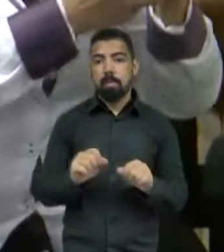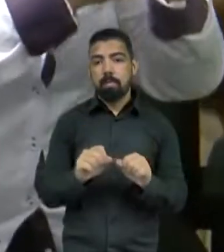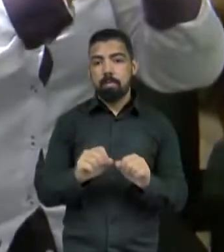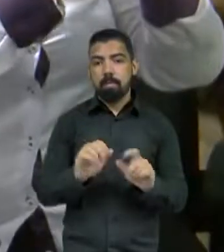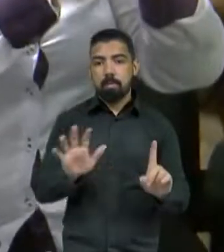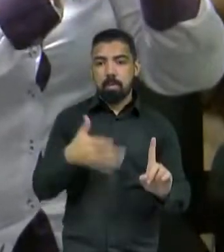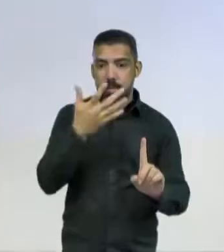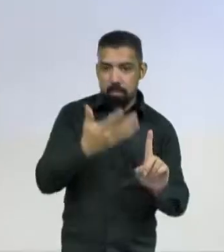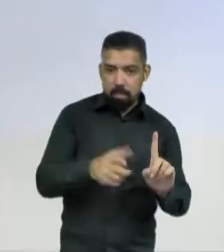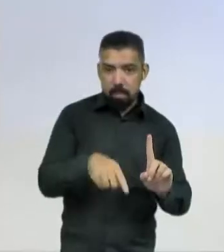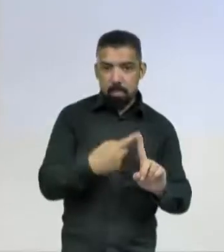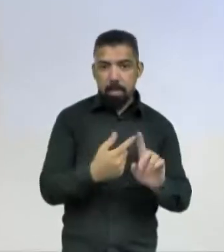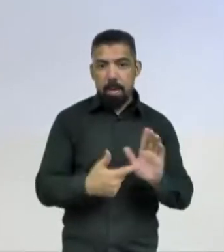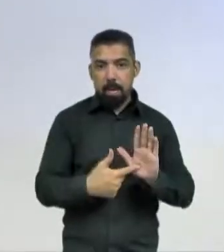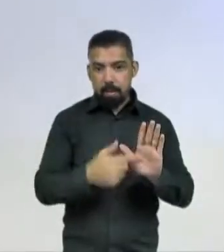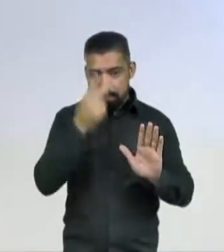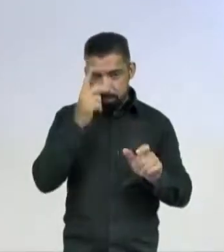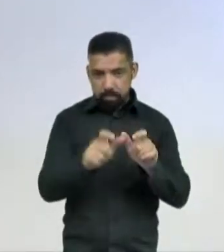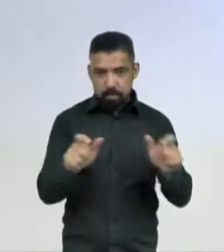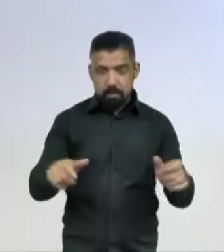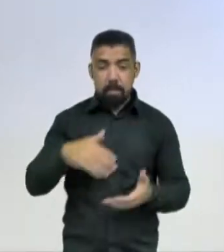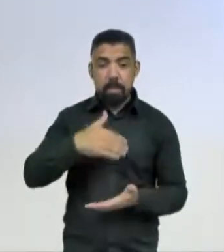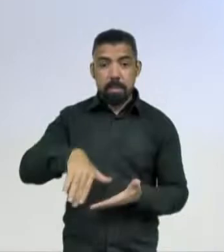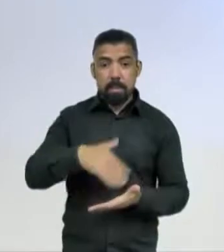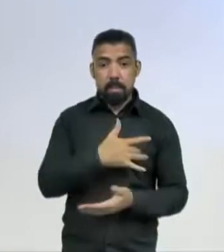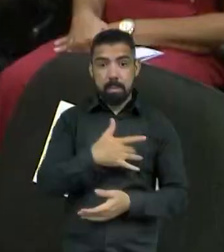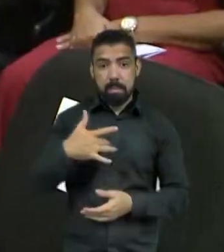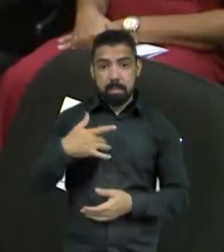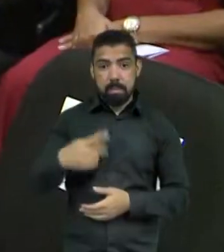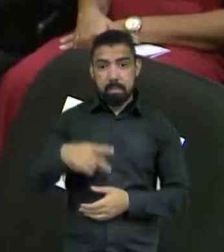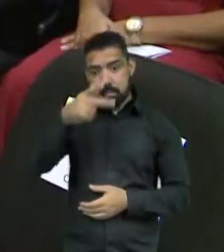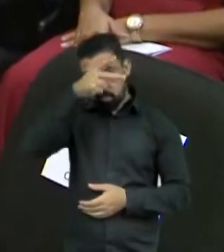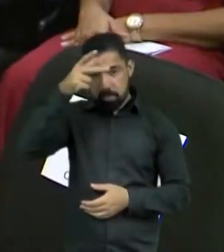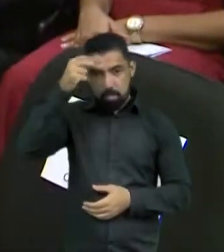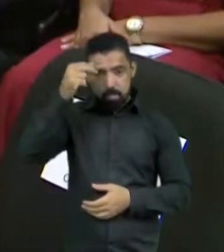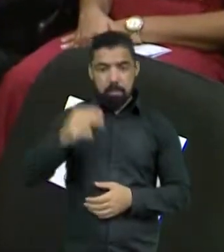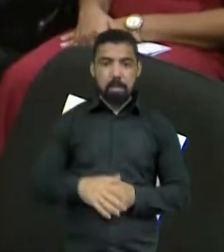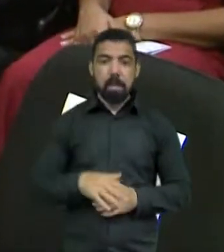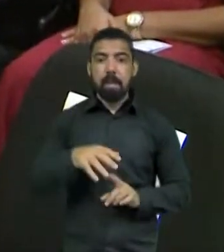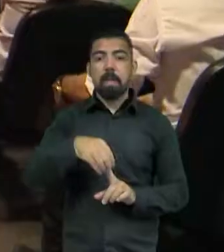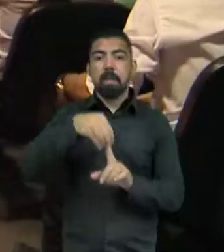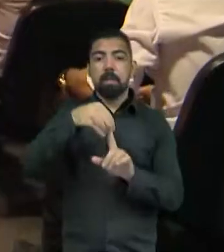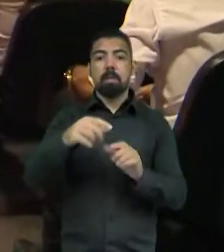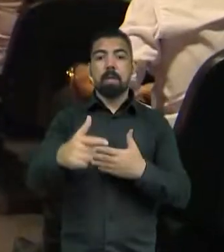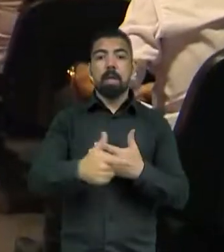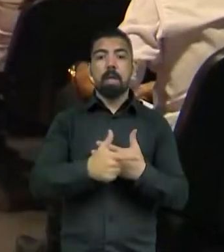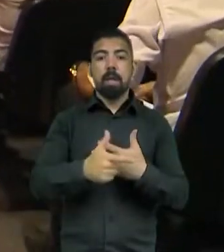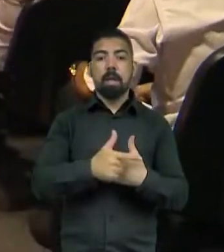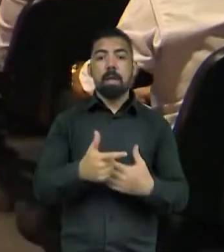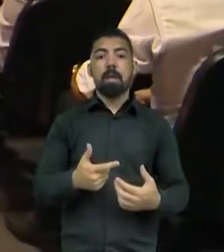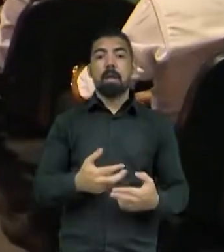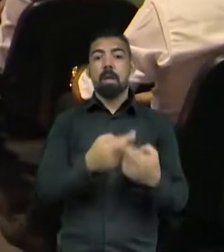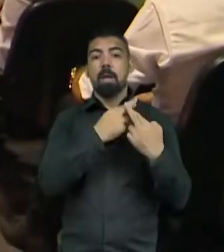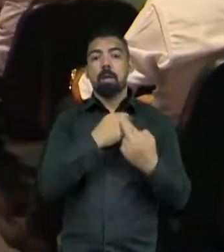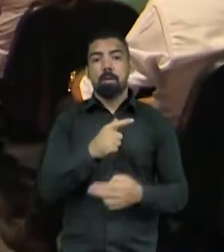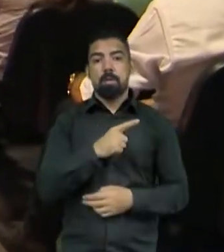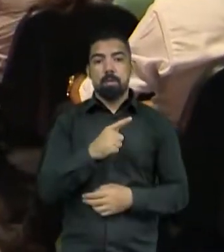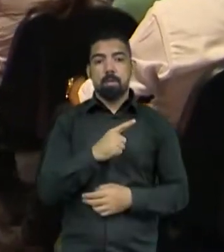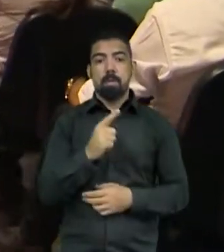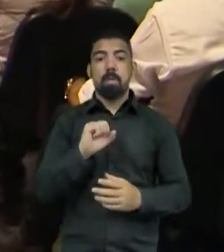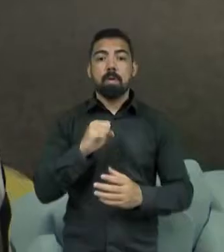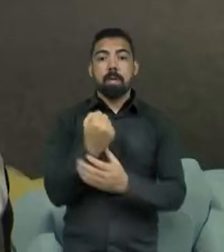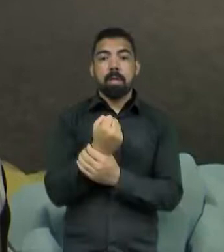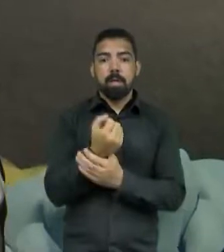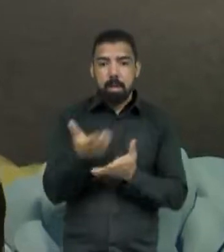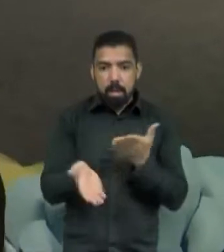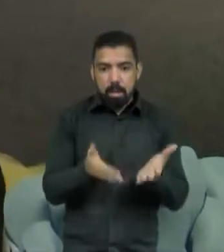e usuários. A secretária de saúde do município destaca o papel da unidade na garantia de atendimento das